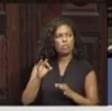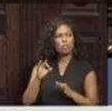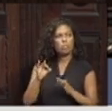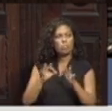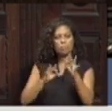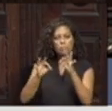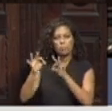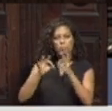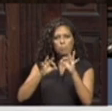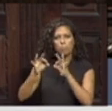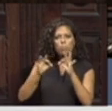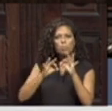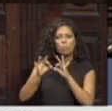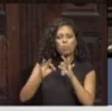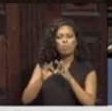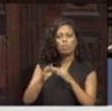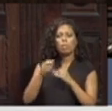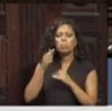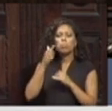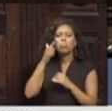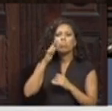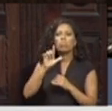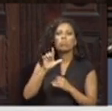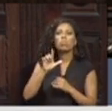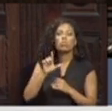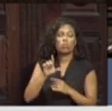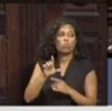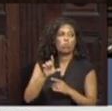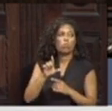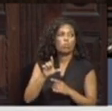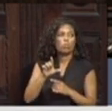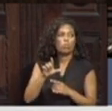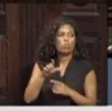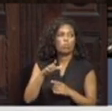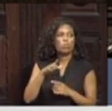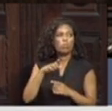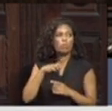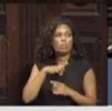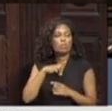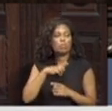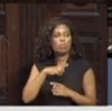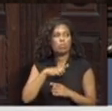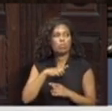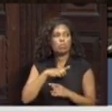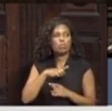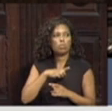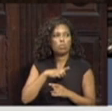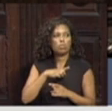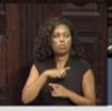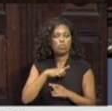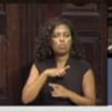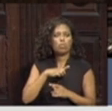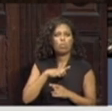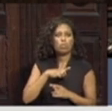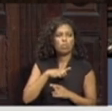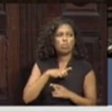que, por conta de gestões que deixaram prejudicada a instituição, não tinha as